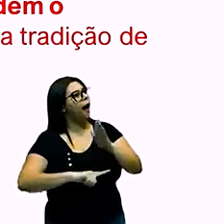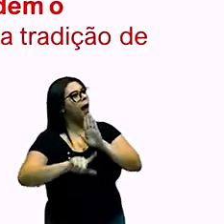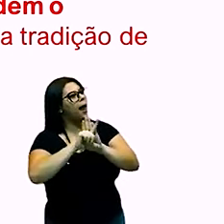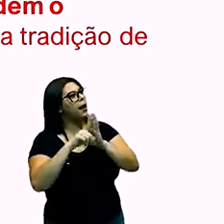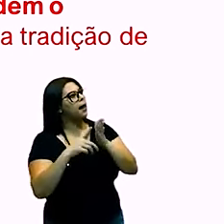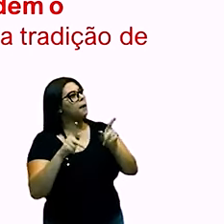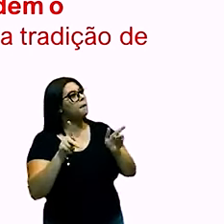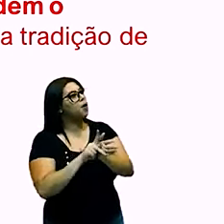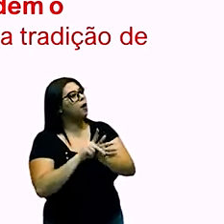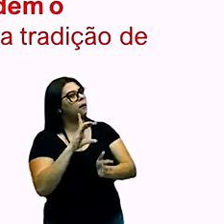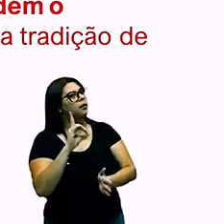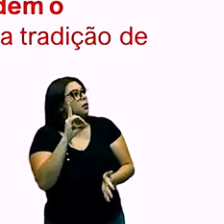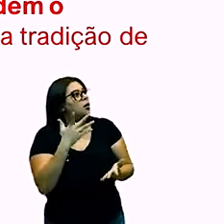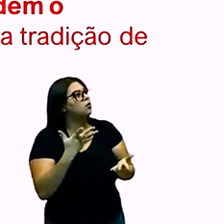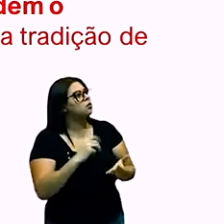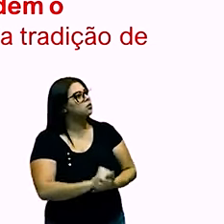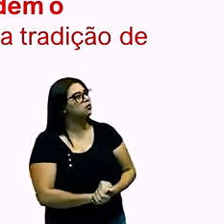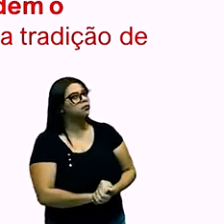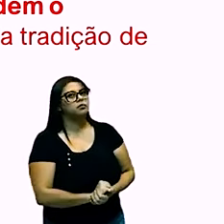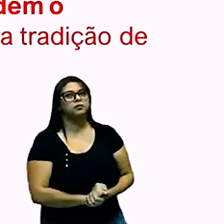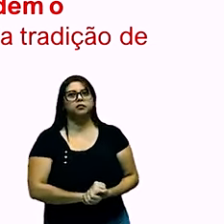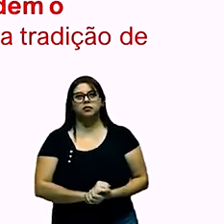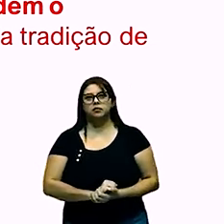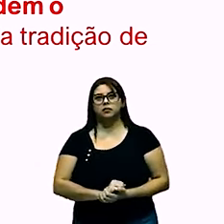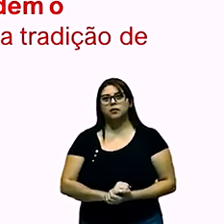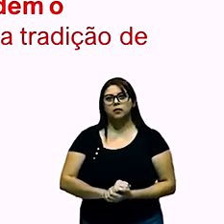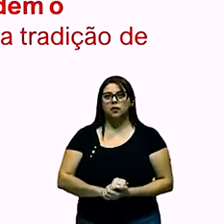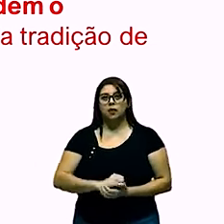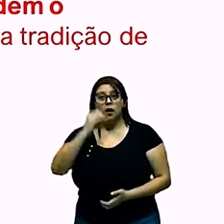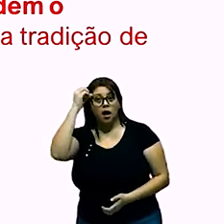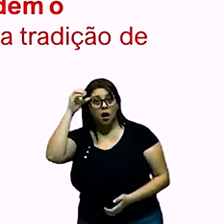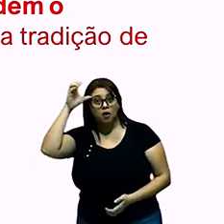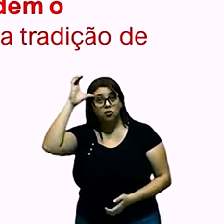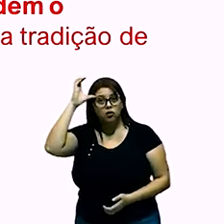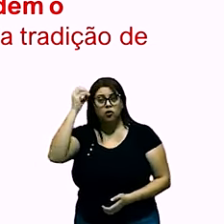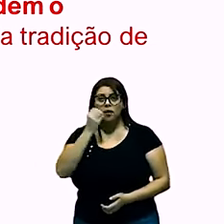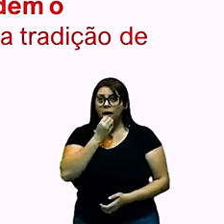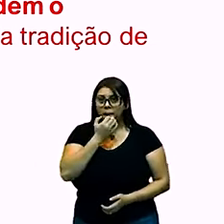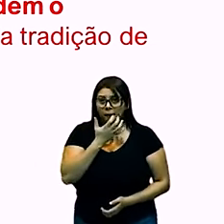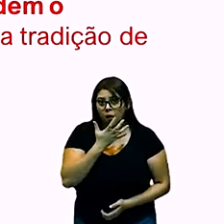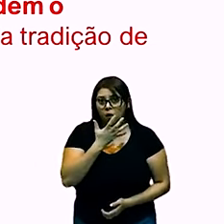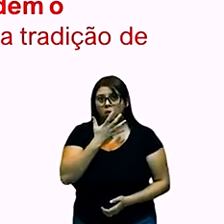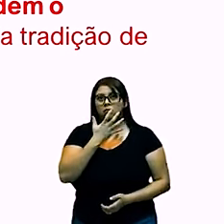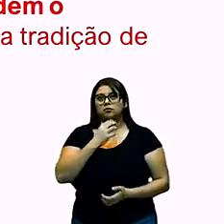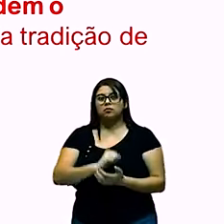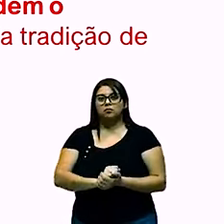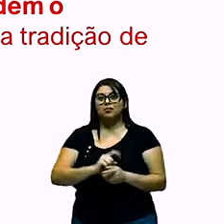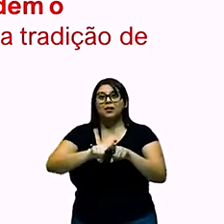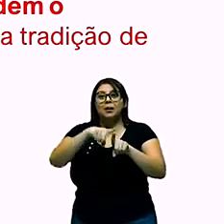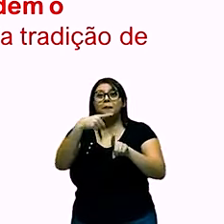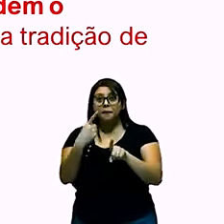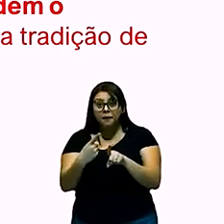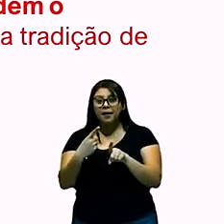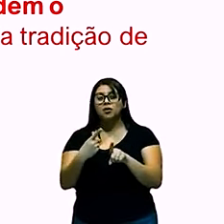tradição? A tradição em si não é boa, não é ruim, perdão, mas quando ela suplementa a